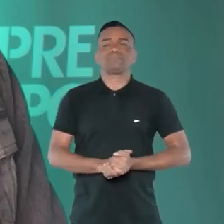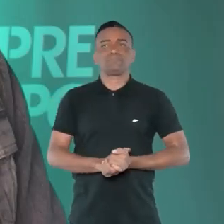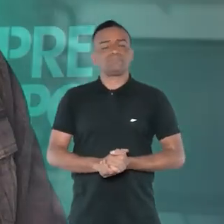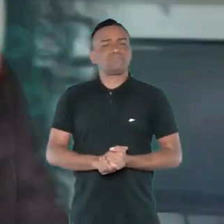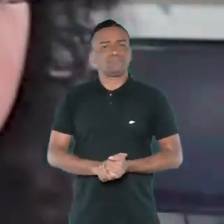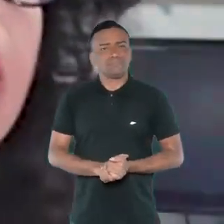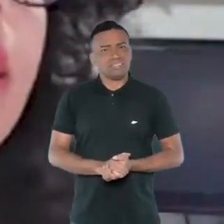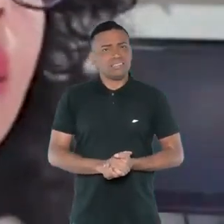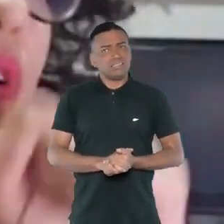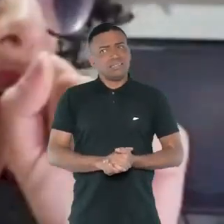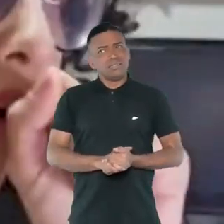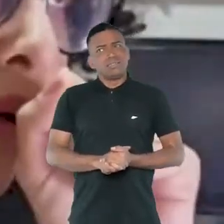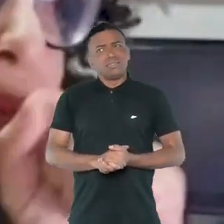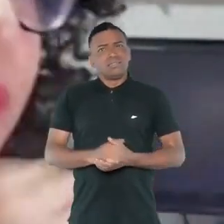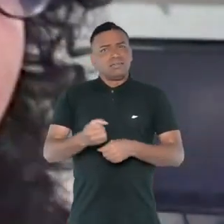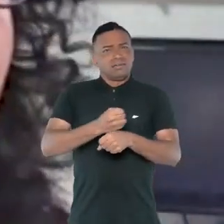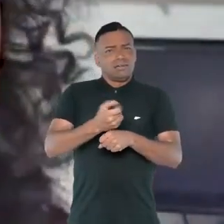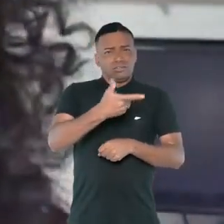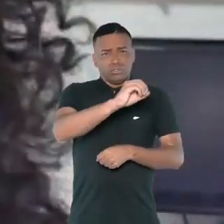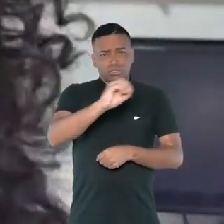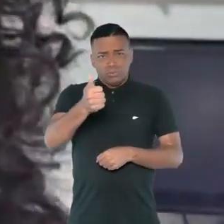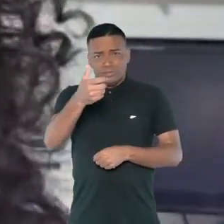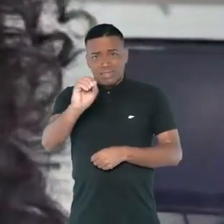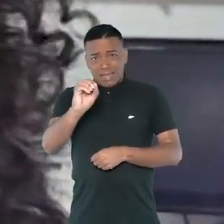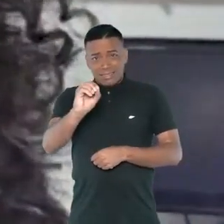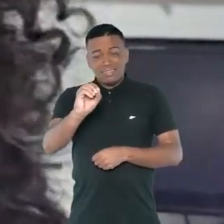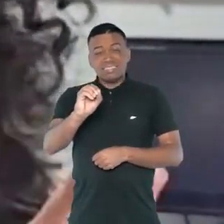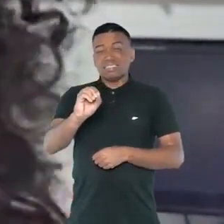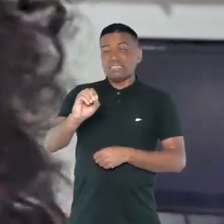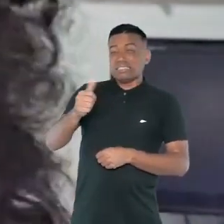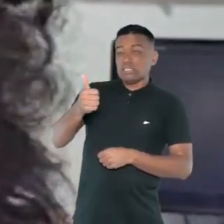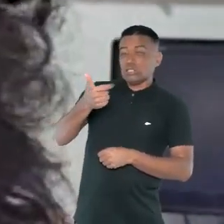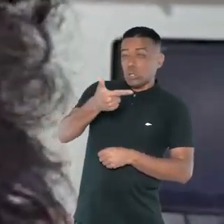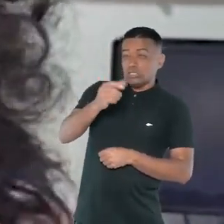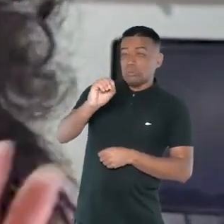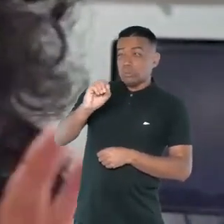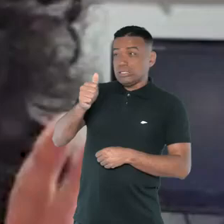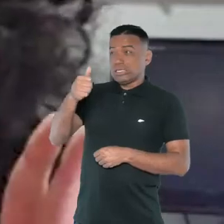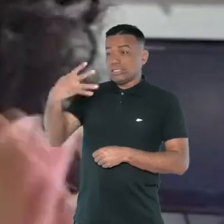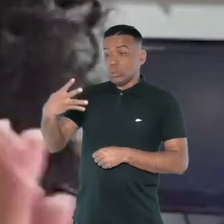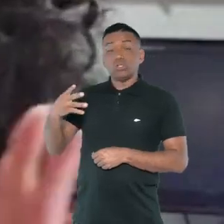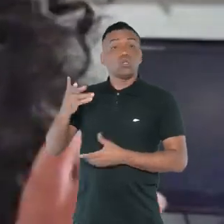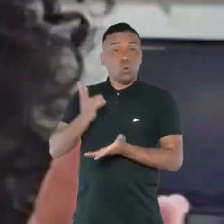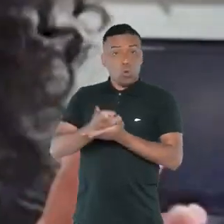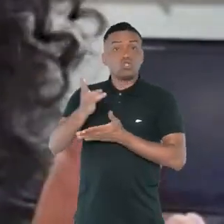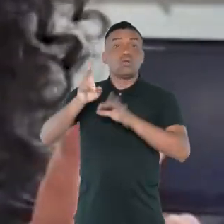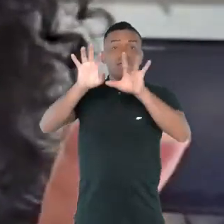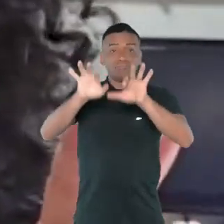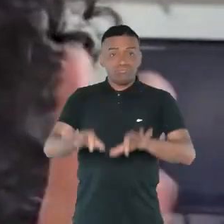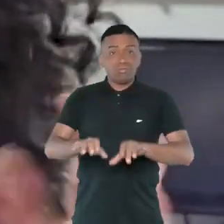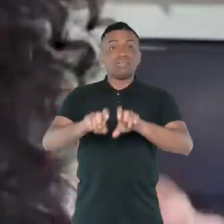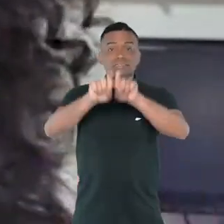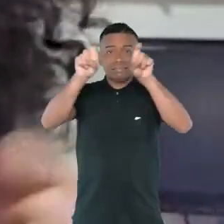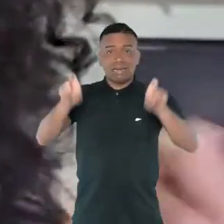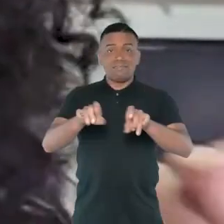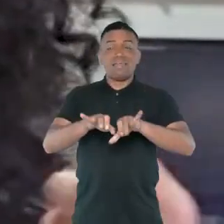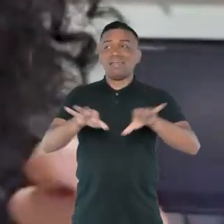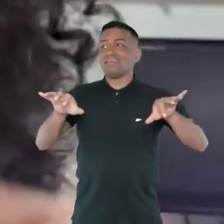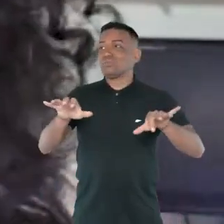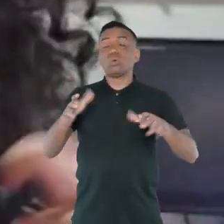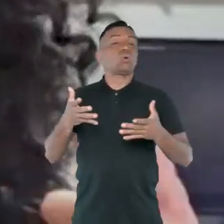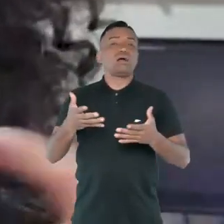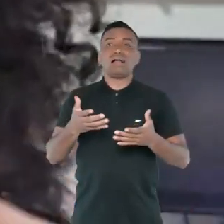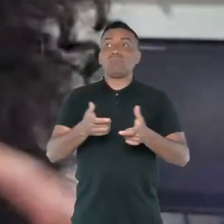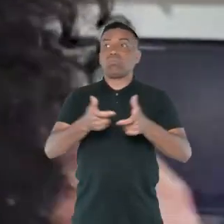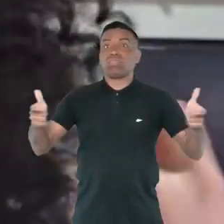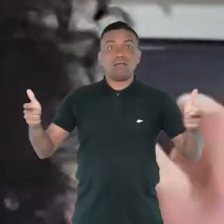depois, porque eu publiquei ali em 2010. Entre 2010 e 2014, eu continuei